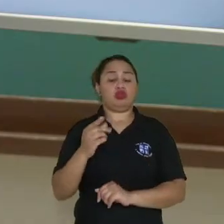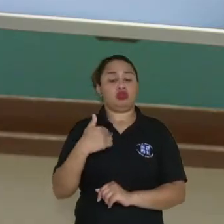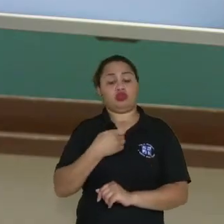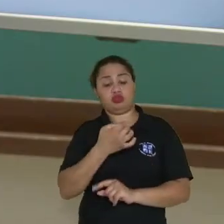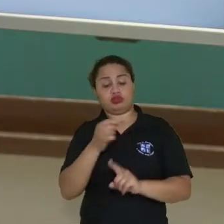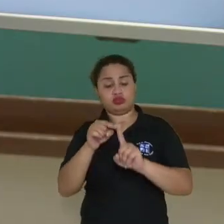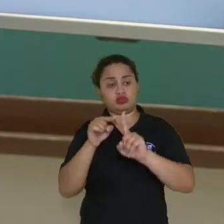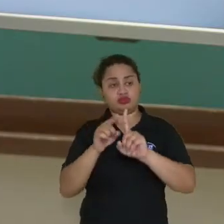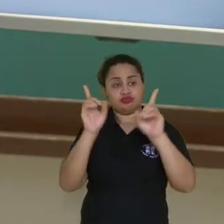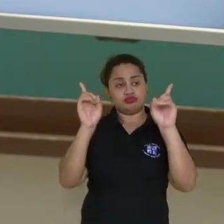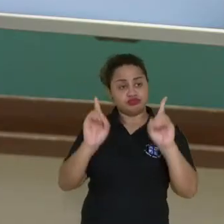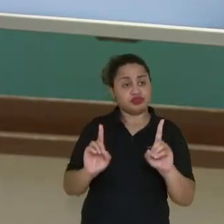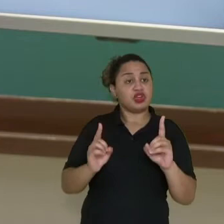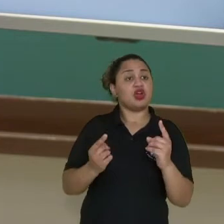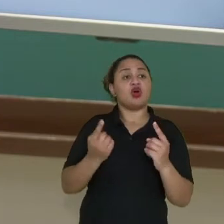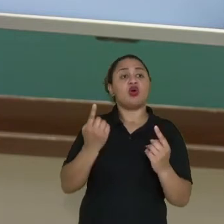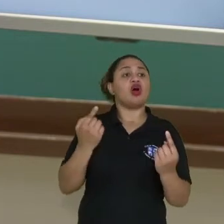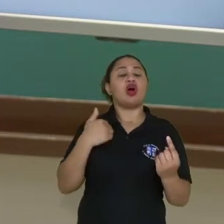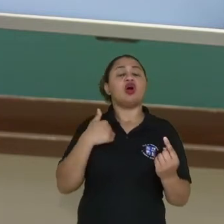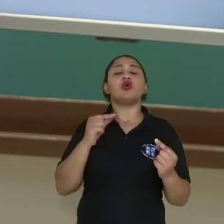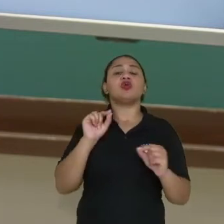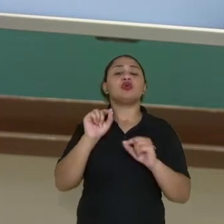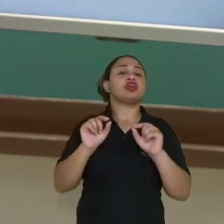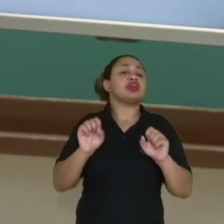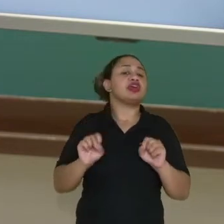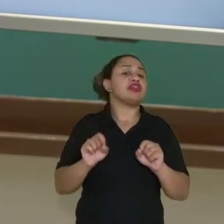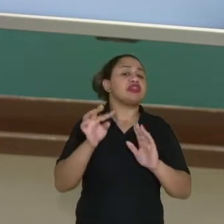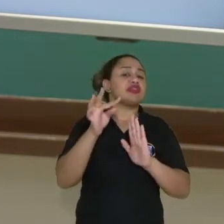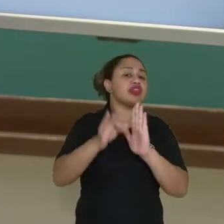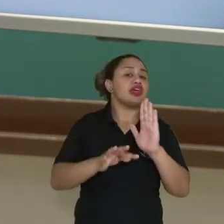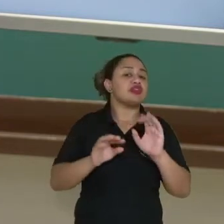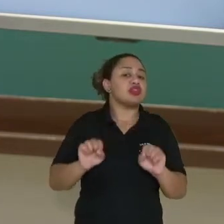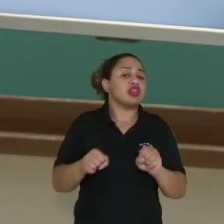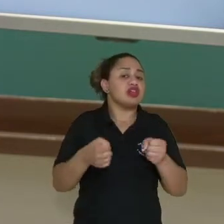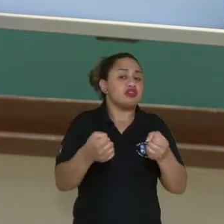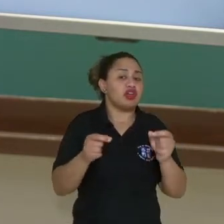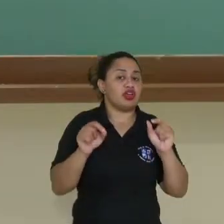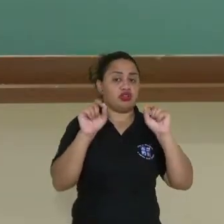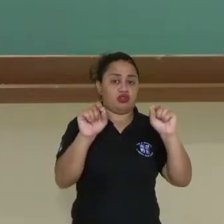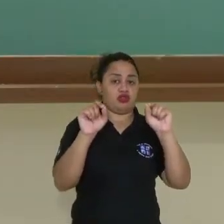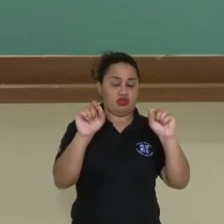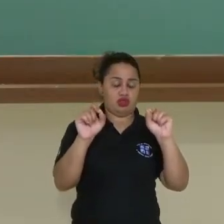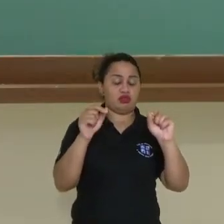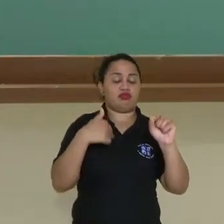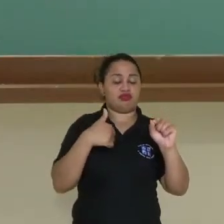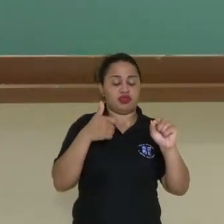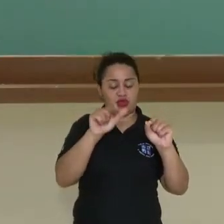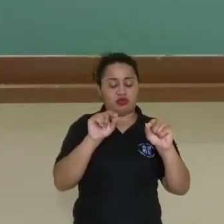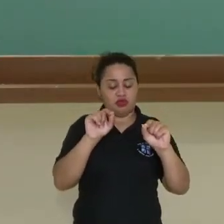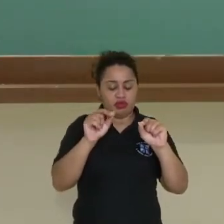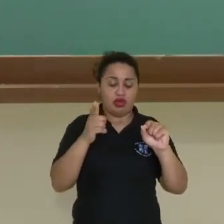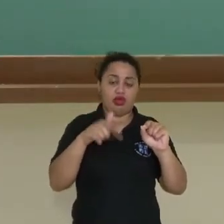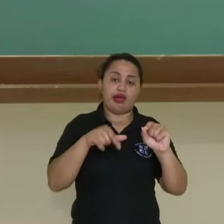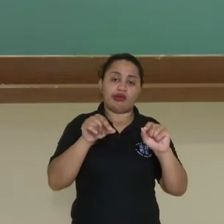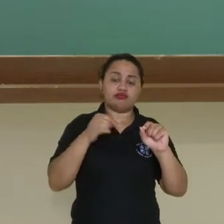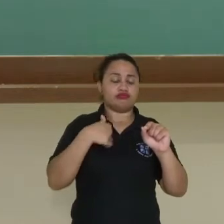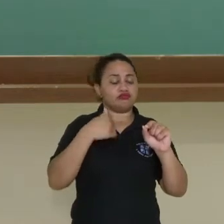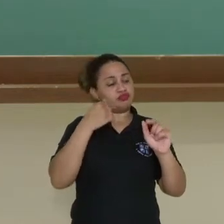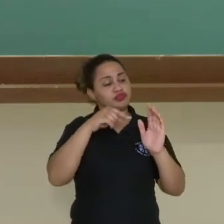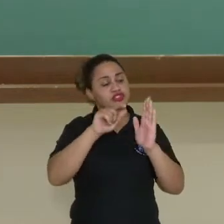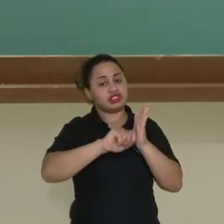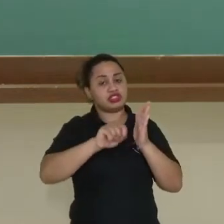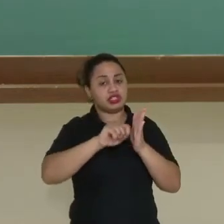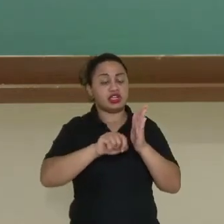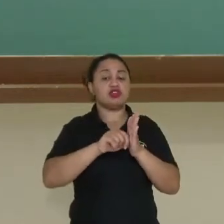deficiência. Qual é a ideia defendida no texto? Então, vocês vão treinar aí meio que uma paráfrase, que é vocês escreverem